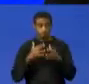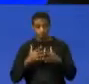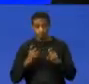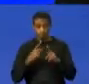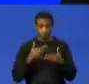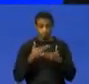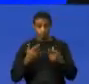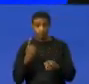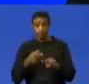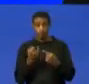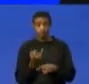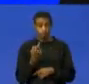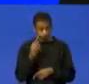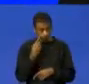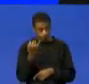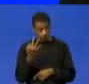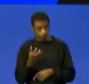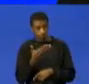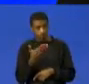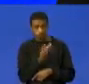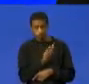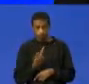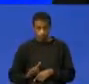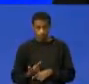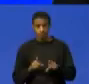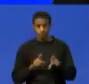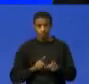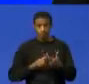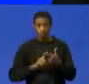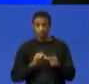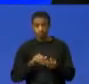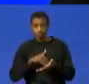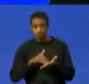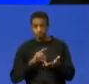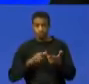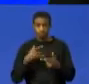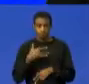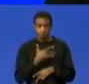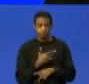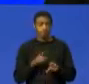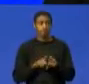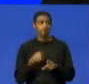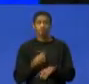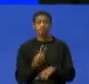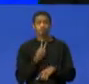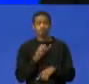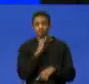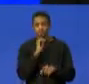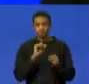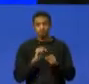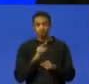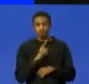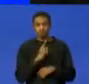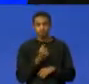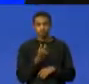diante, mas o importante é destacar que os governos, os secretários de saúde, eles não podem tirar um recurso